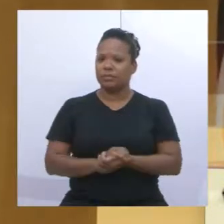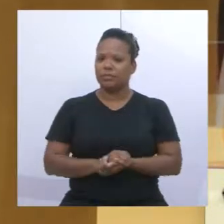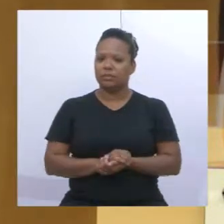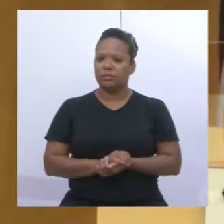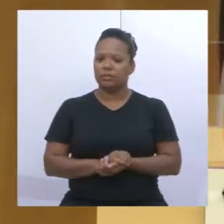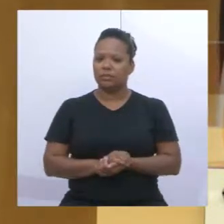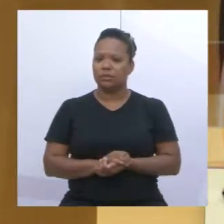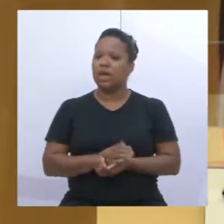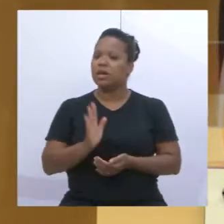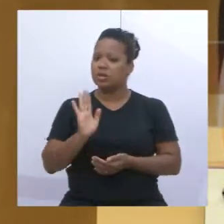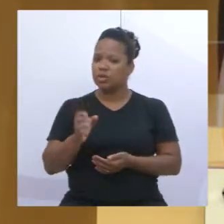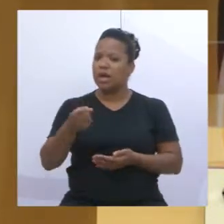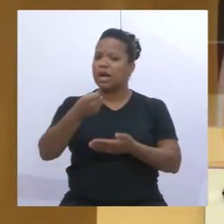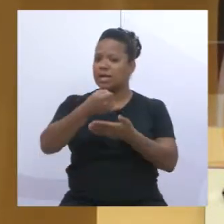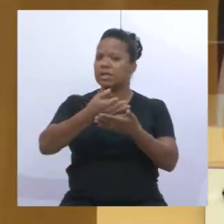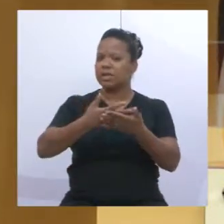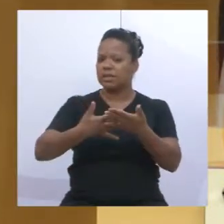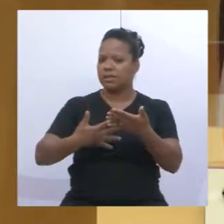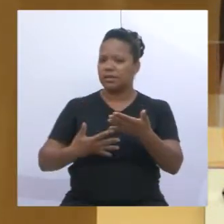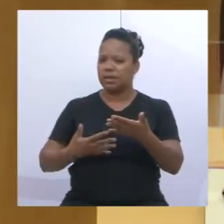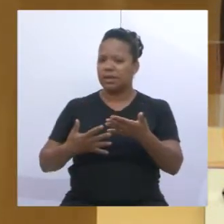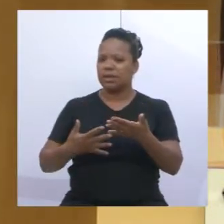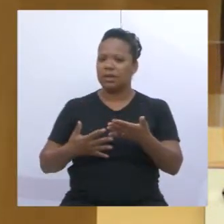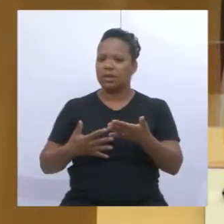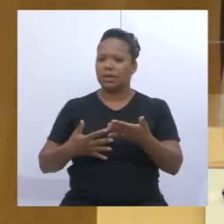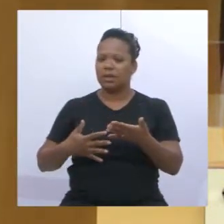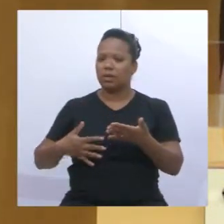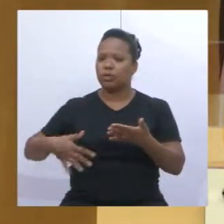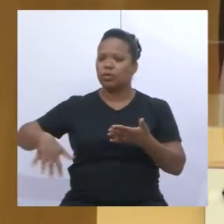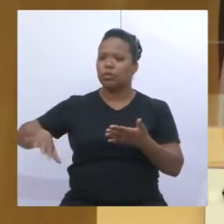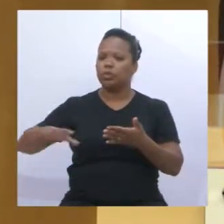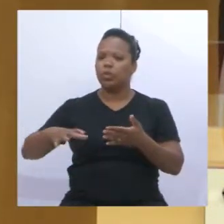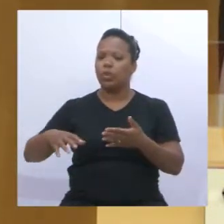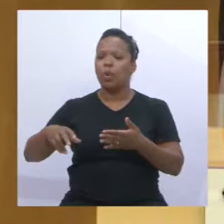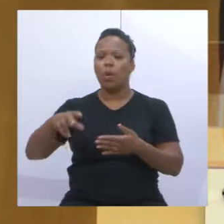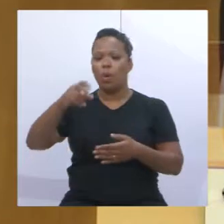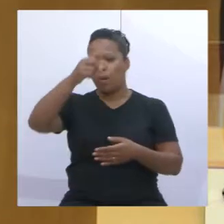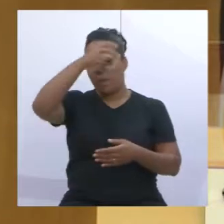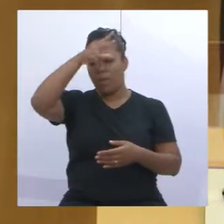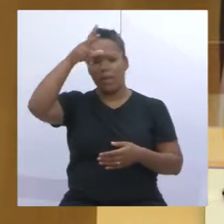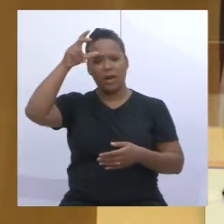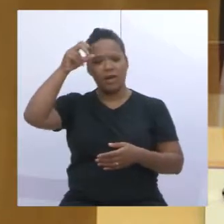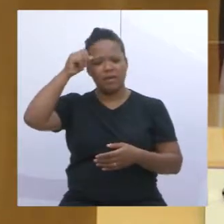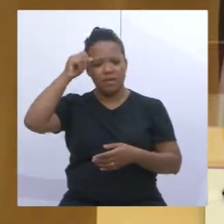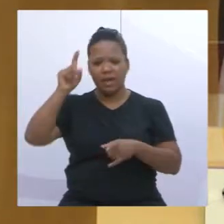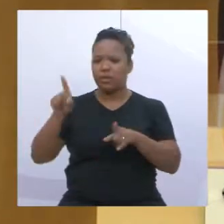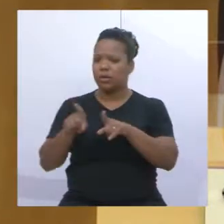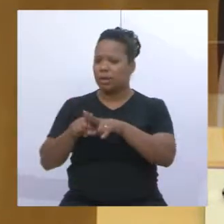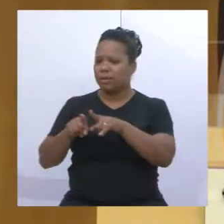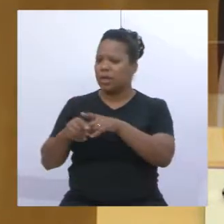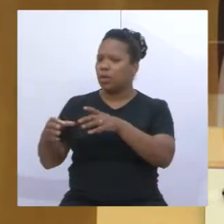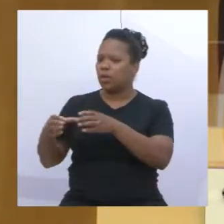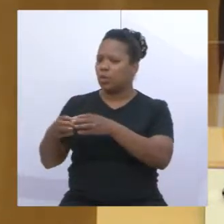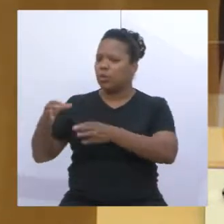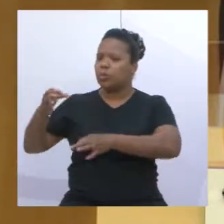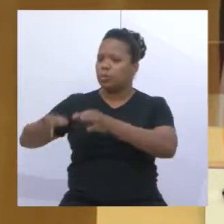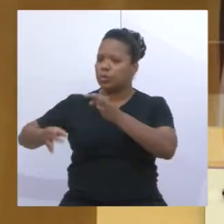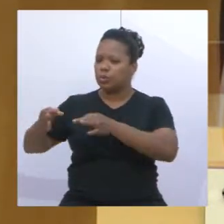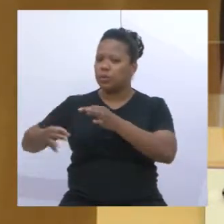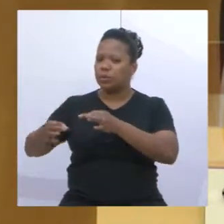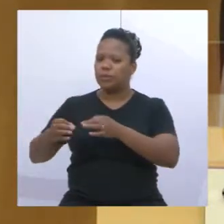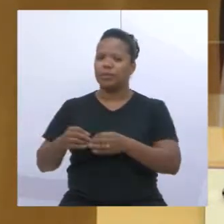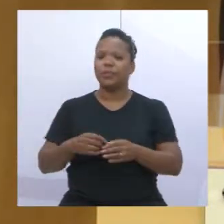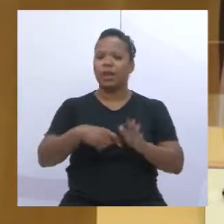Diante de tudo que expliquei, e aqui é toda a análise jurídica feita pelo prefeito e também pelo jurídico da Câmara Municipal, o